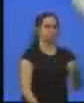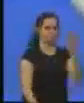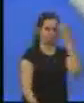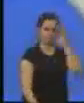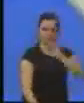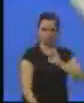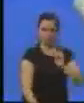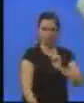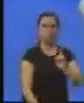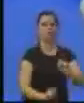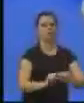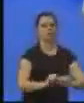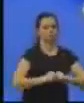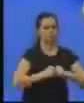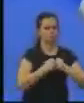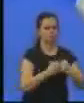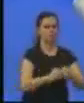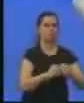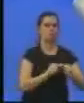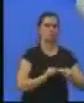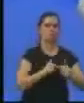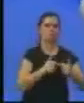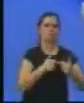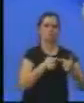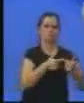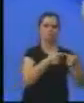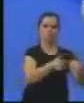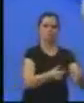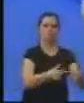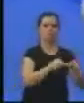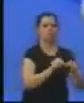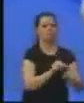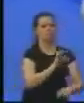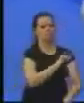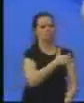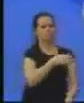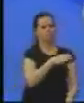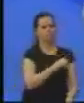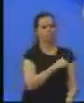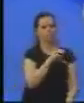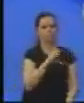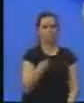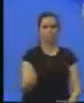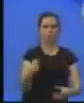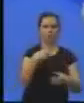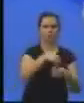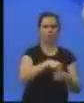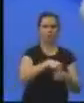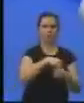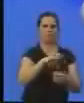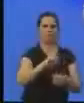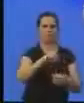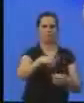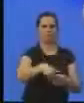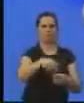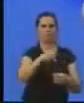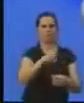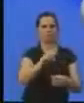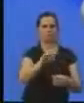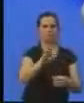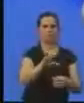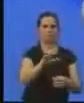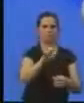entendeu, continua fazendo todas as passagens. Vamos agora a uma função composta. Esta é a parte da derivada que nós precisamos tomar muito